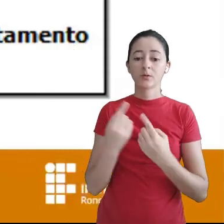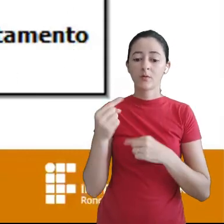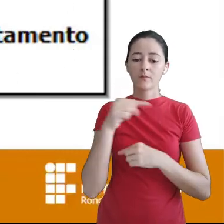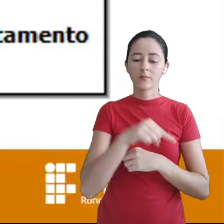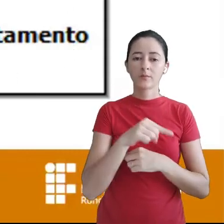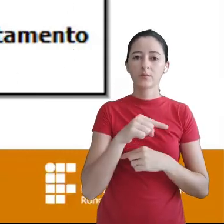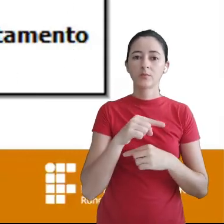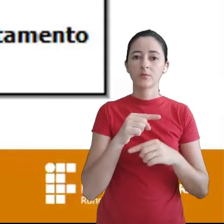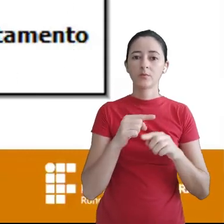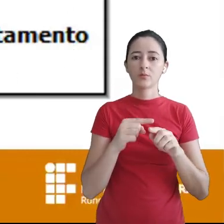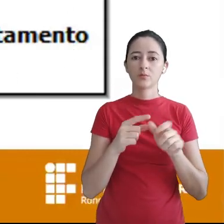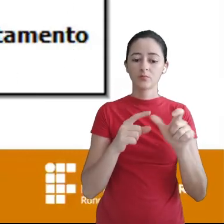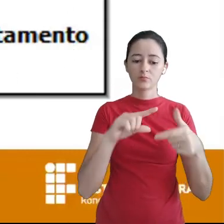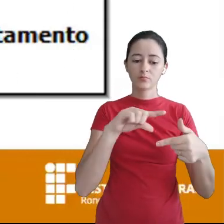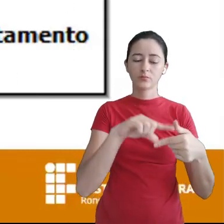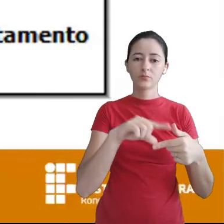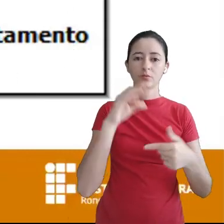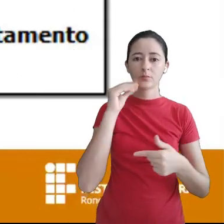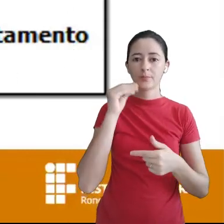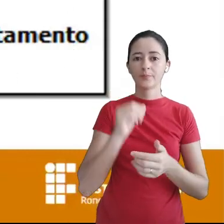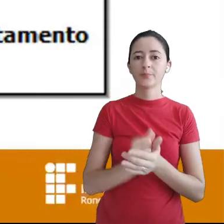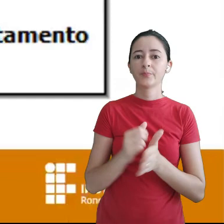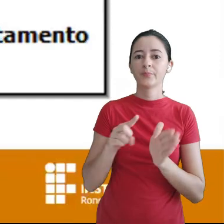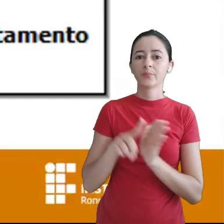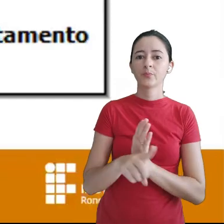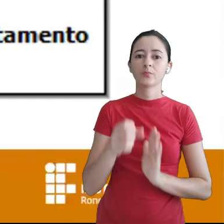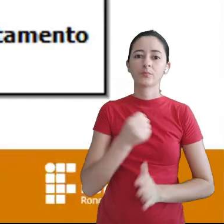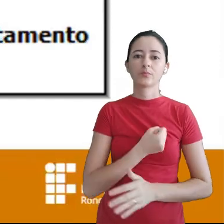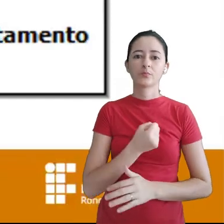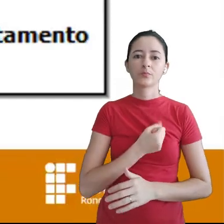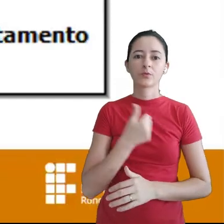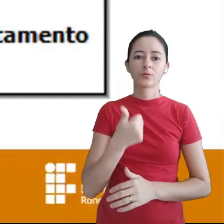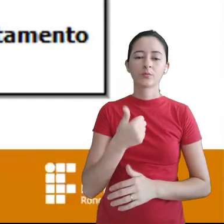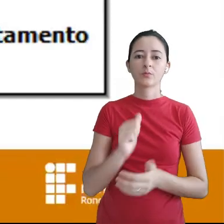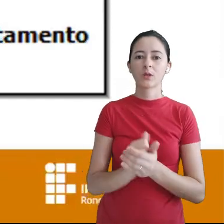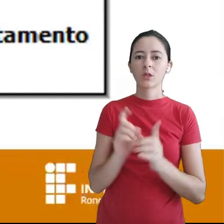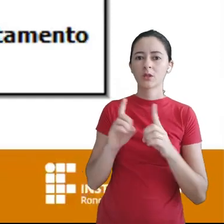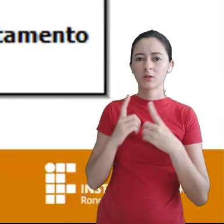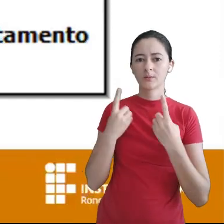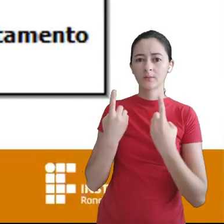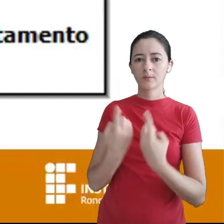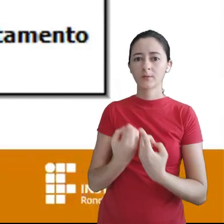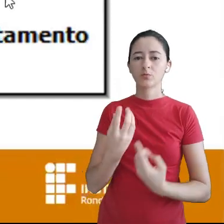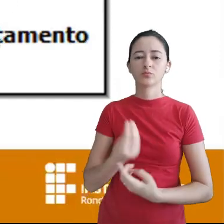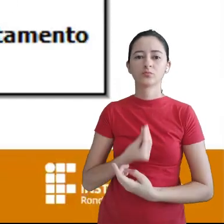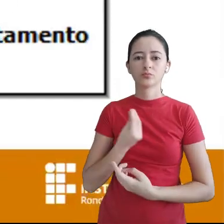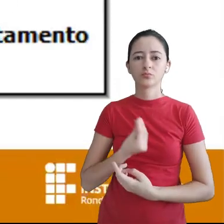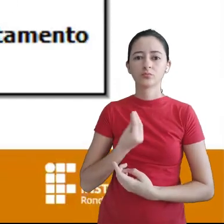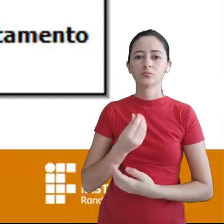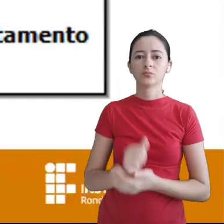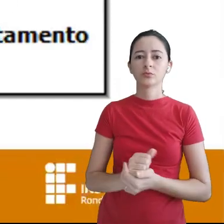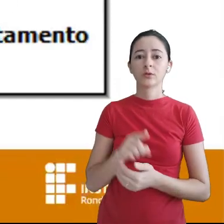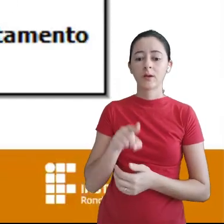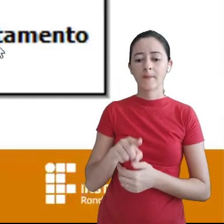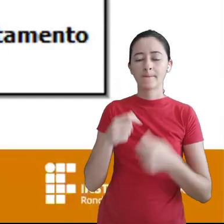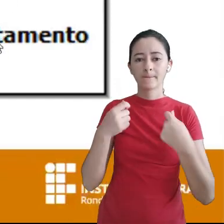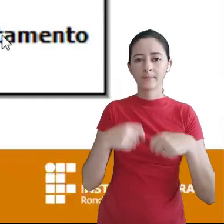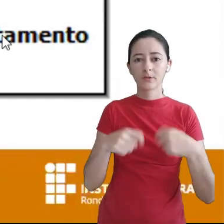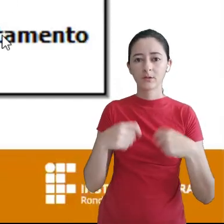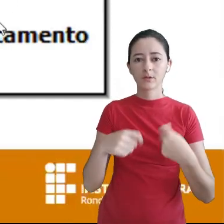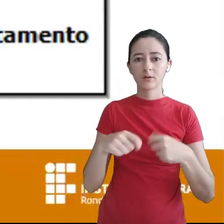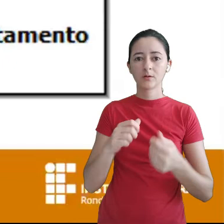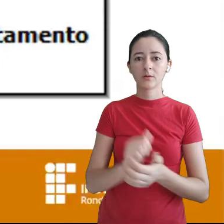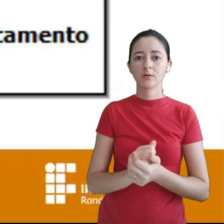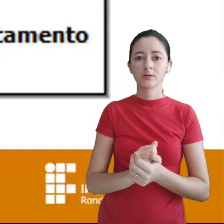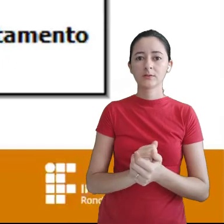para funcionário. Pergunta 1. Para que um departamento